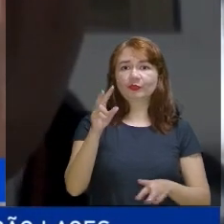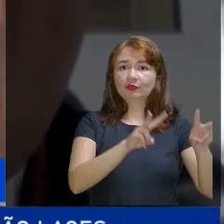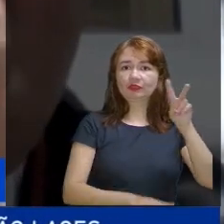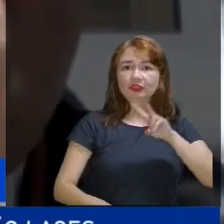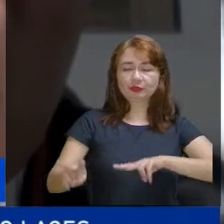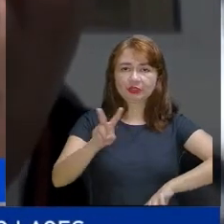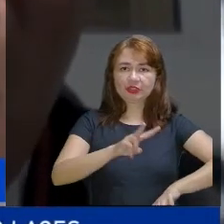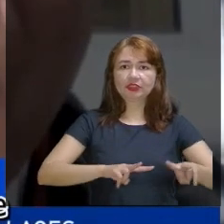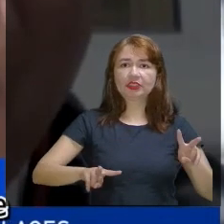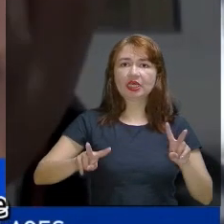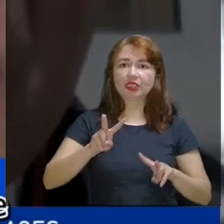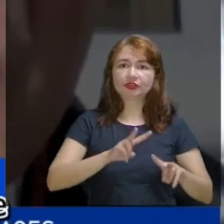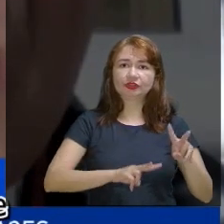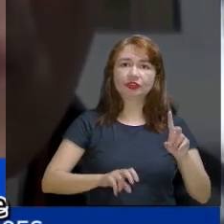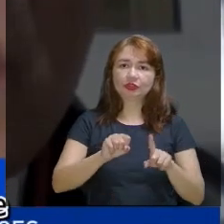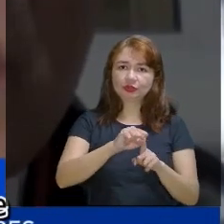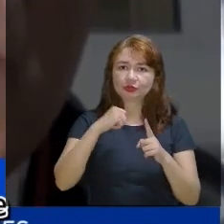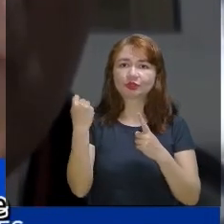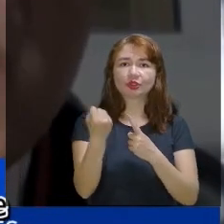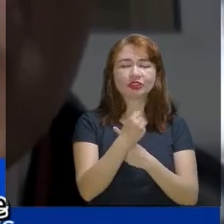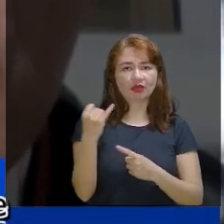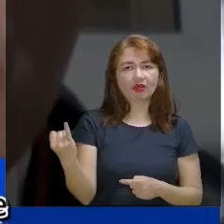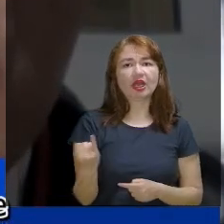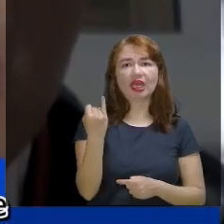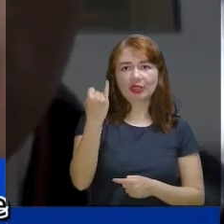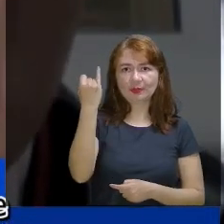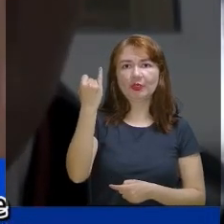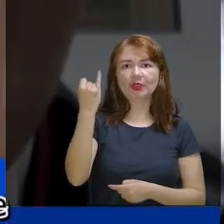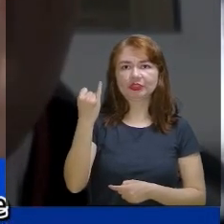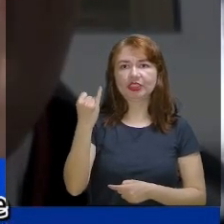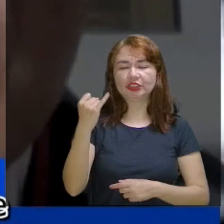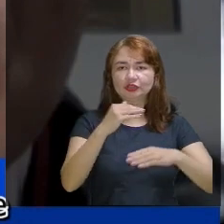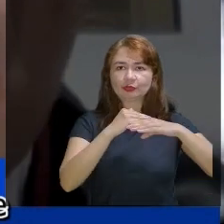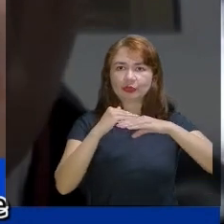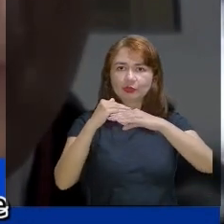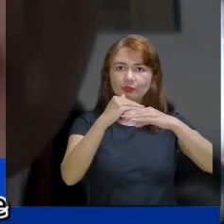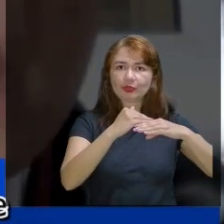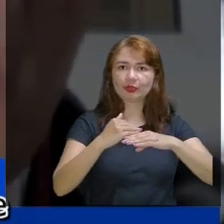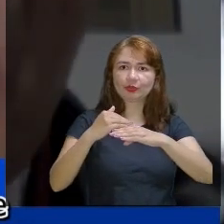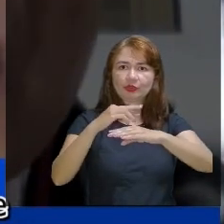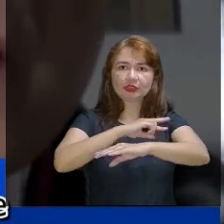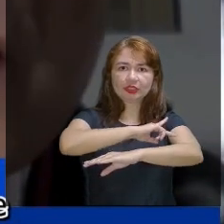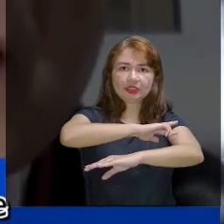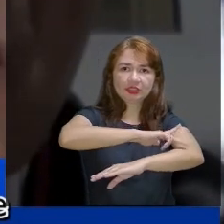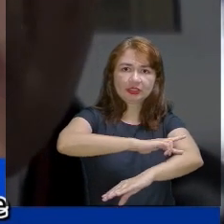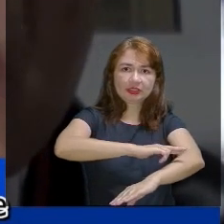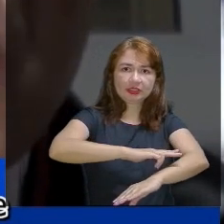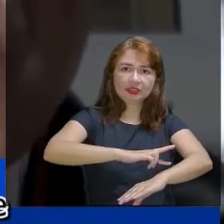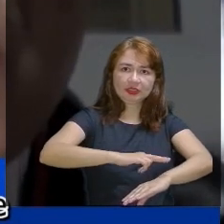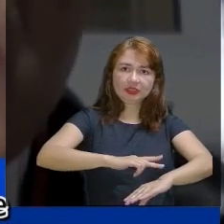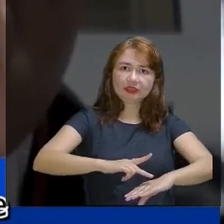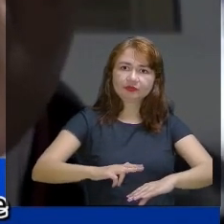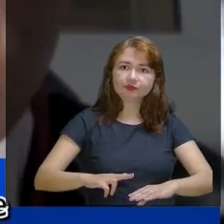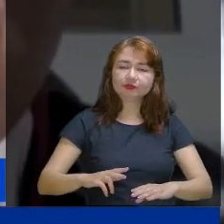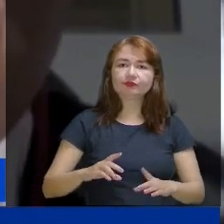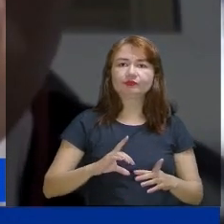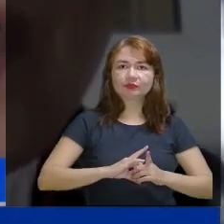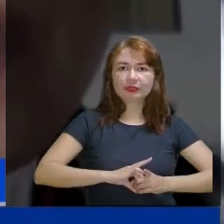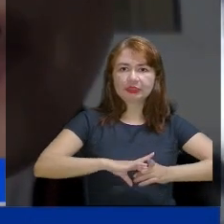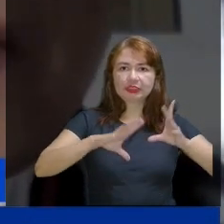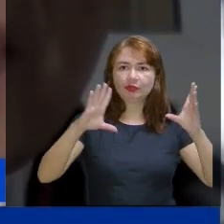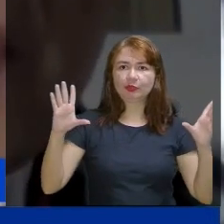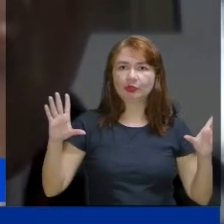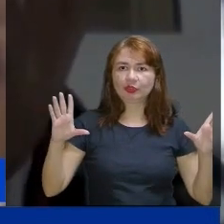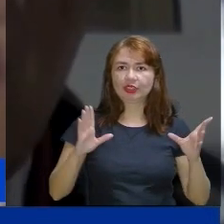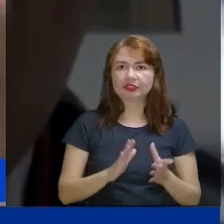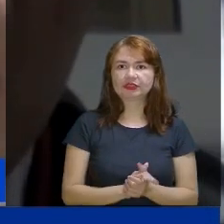visibilidade social. E isso é muito importante para uma igualdade racial, para uma democracia e igualdade entre todos.